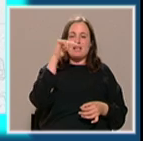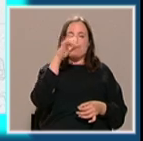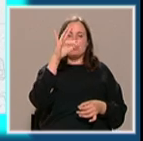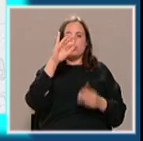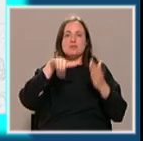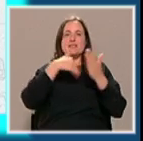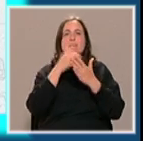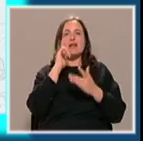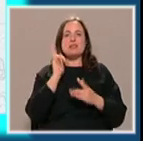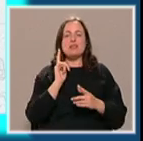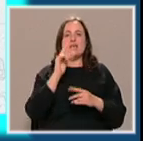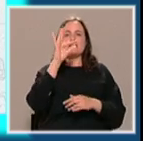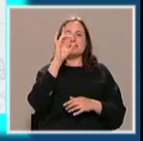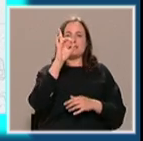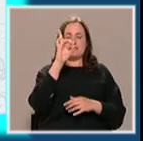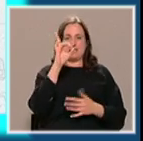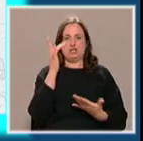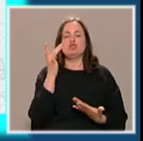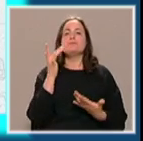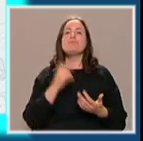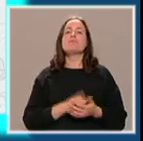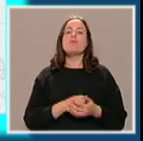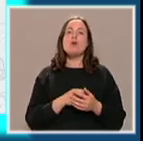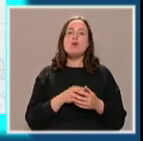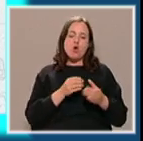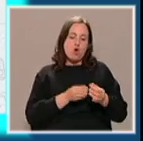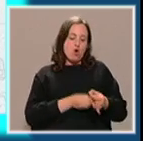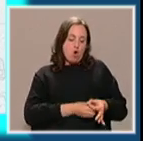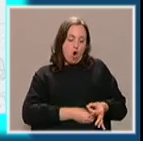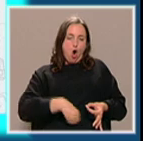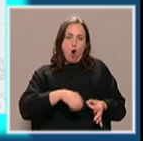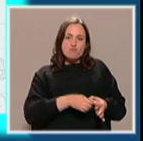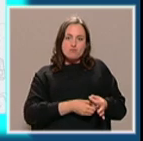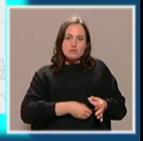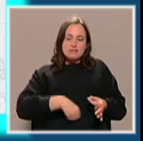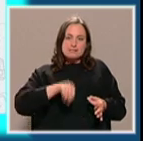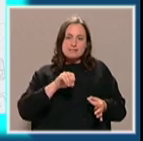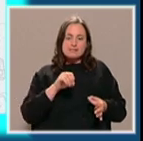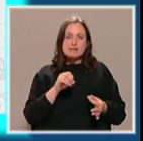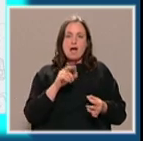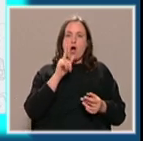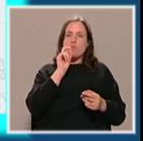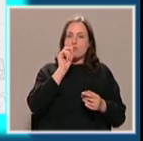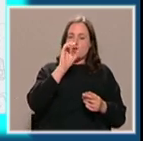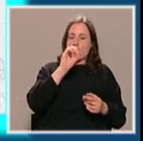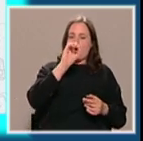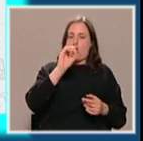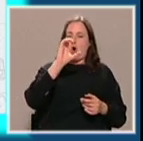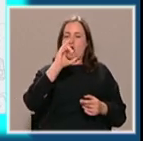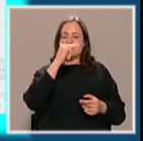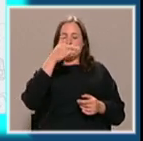dia 16. Na ovulação, este momento é caracterizado pela libertação do oócito